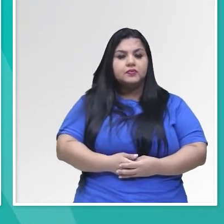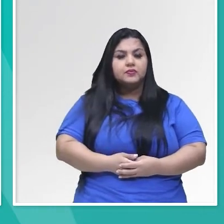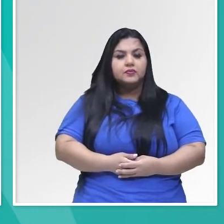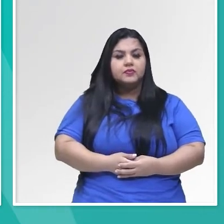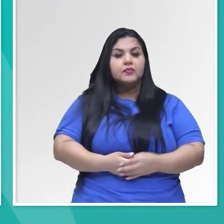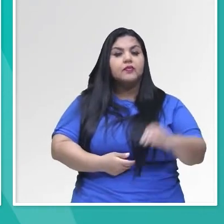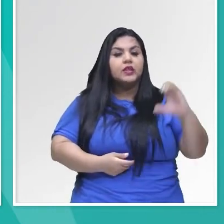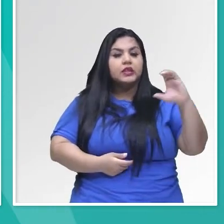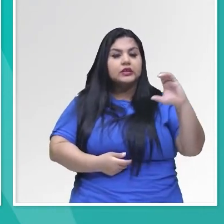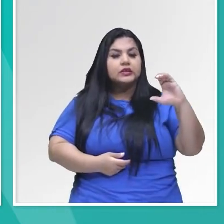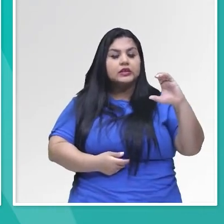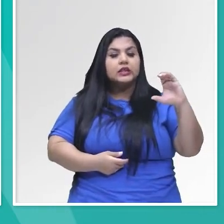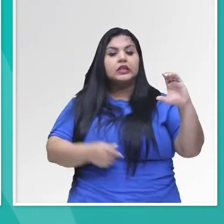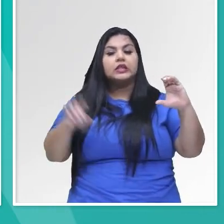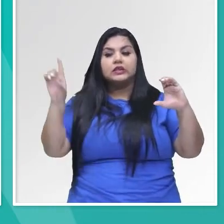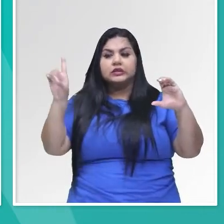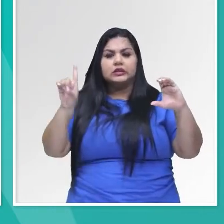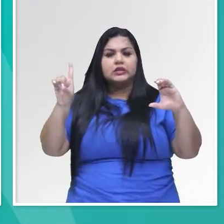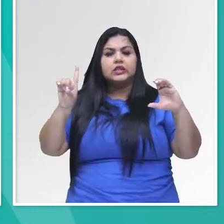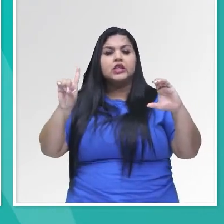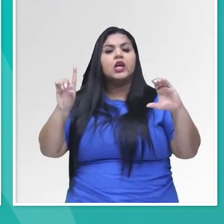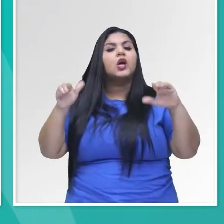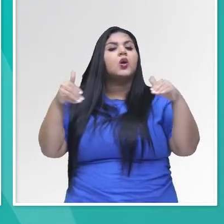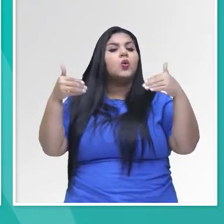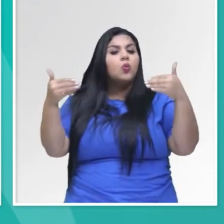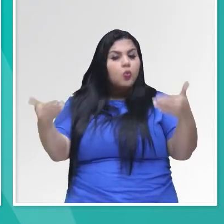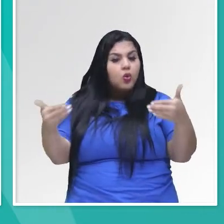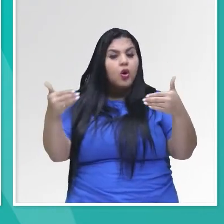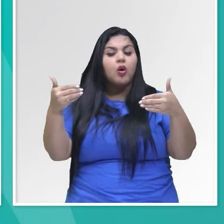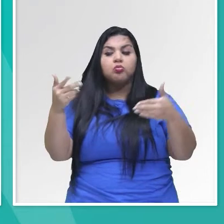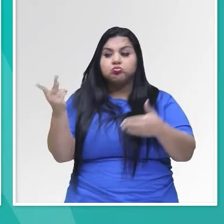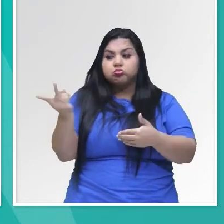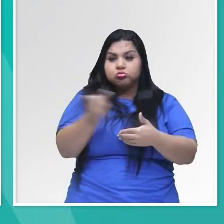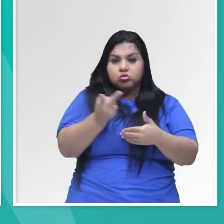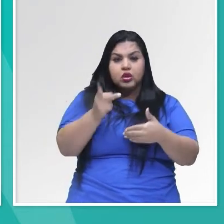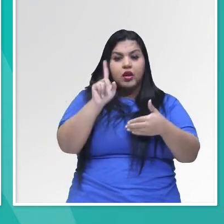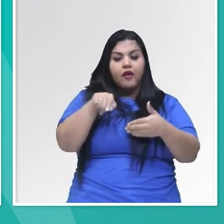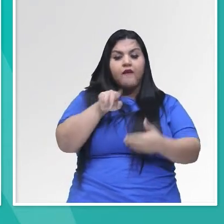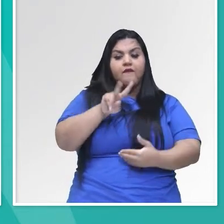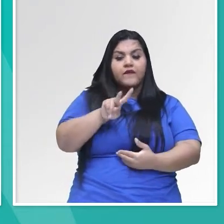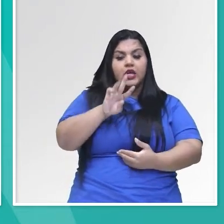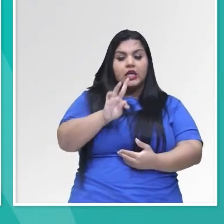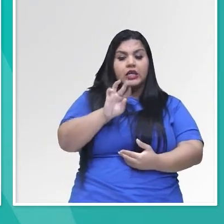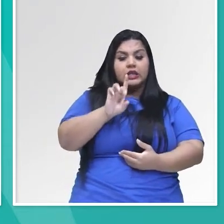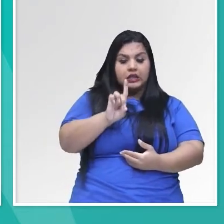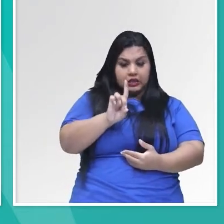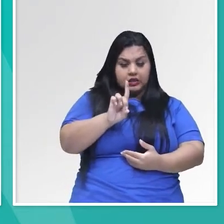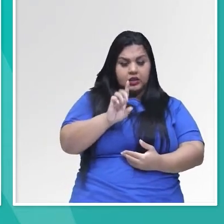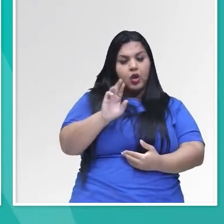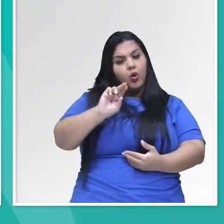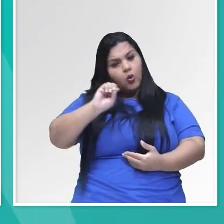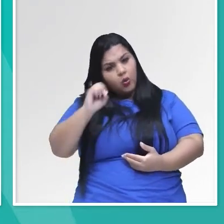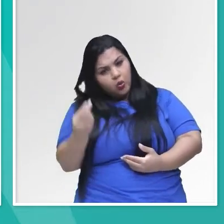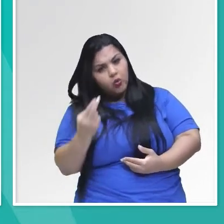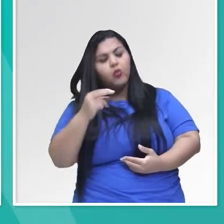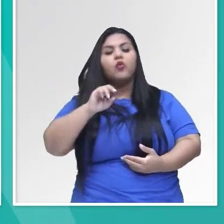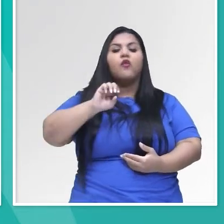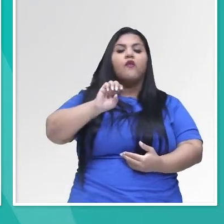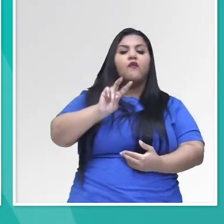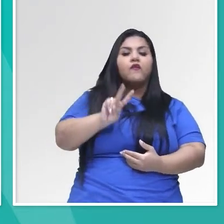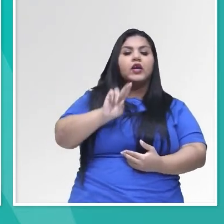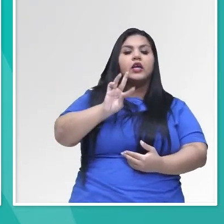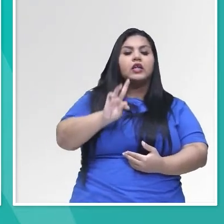Letra C e letra D. Qual dos dois é VTD e qual dos dois é VTI? Ó, lembra assim, são